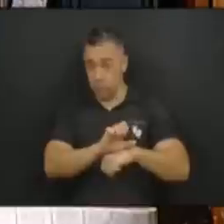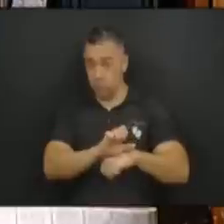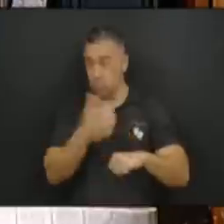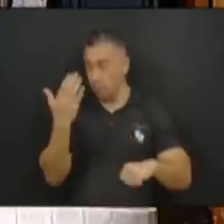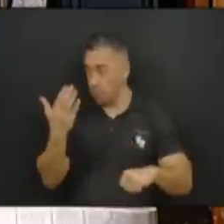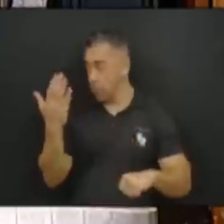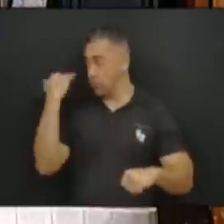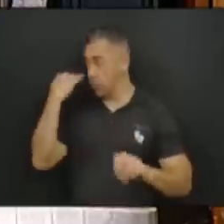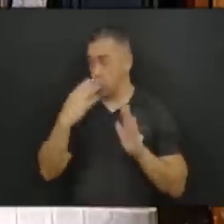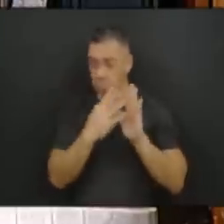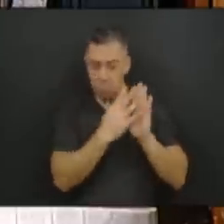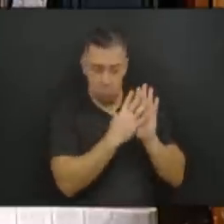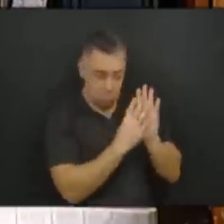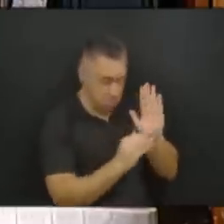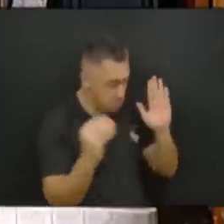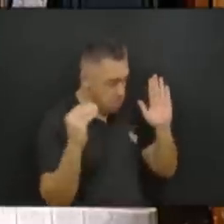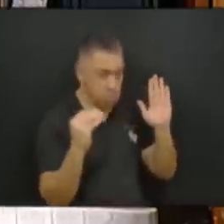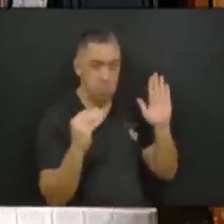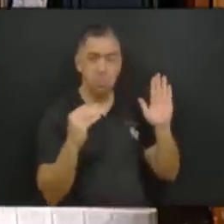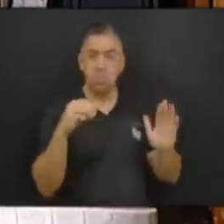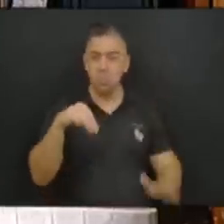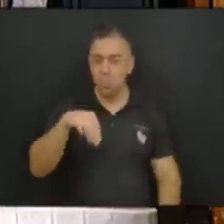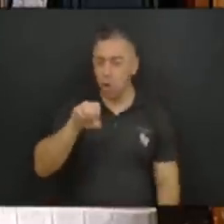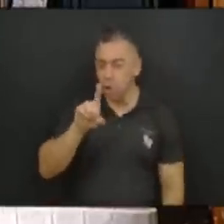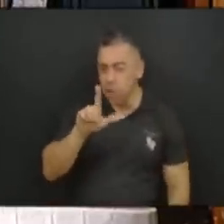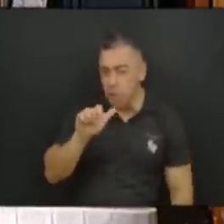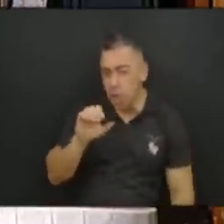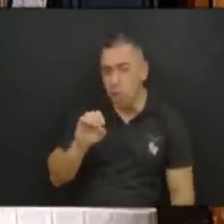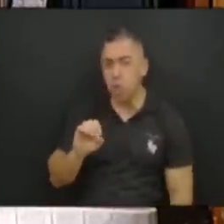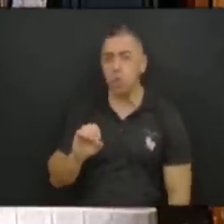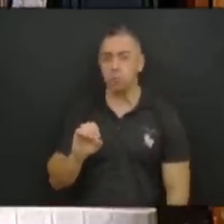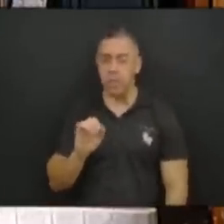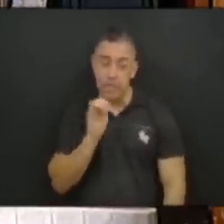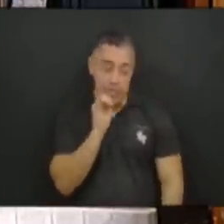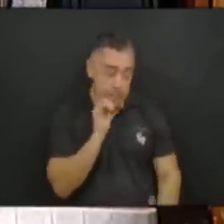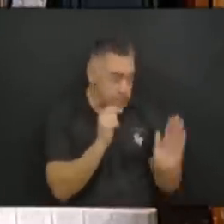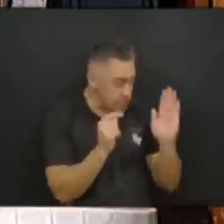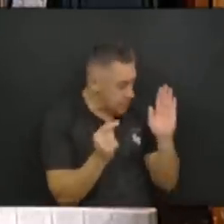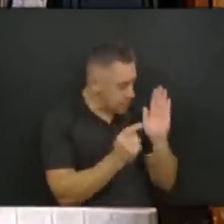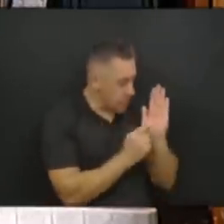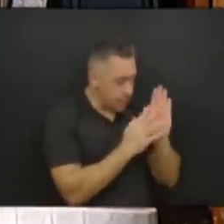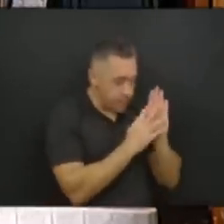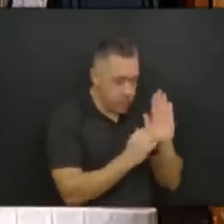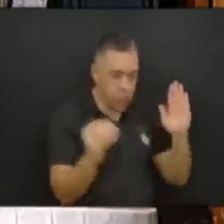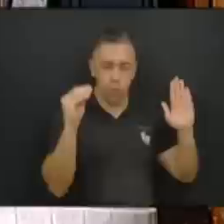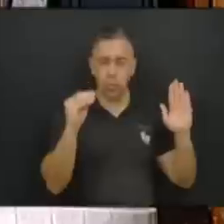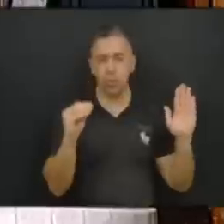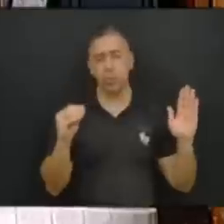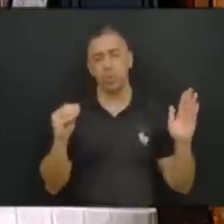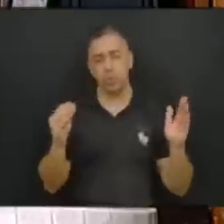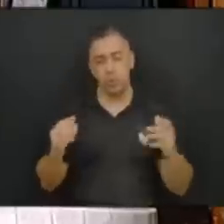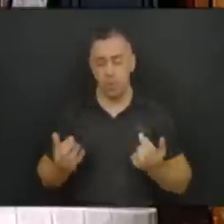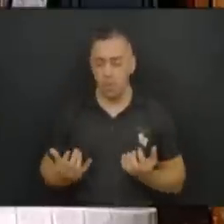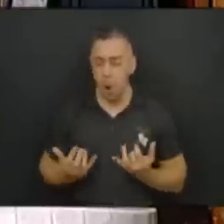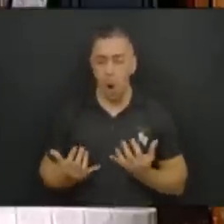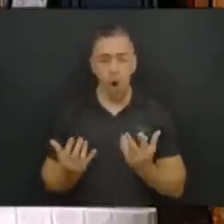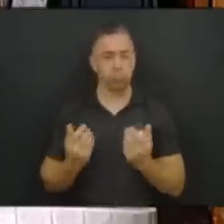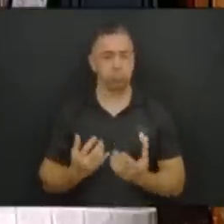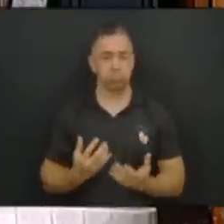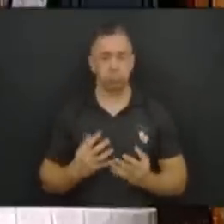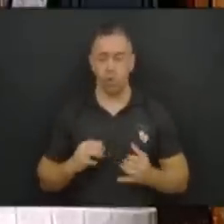já foi modelo um estado um dia que já foi exemplo a ser seguido pelo Brasil um estado um dia que orgulhava os